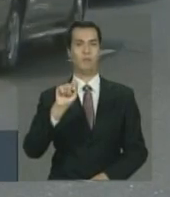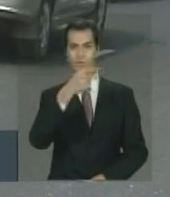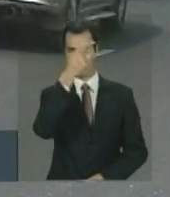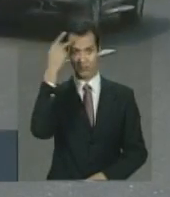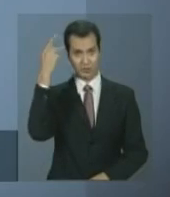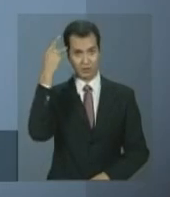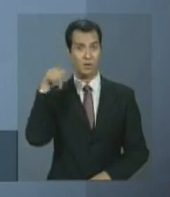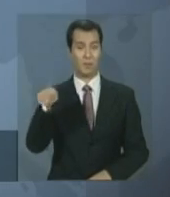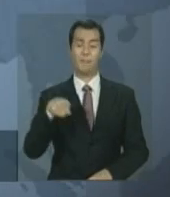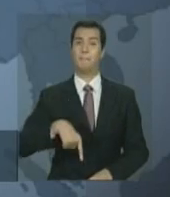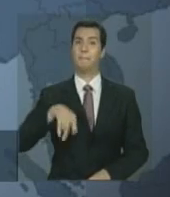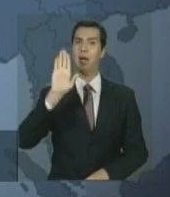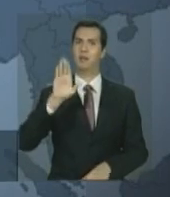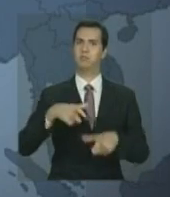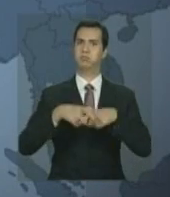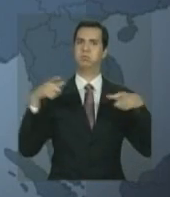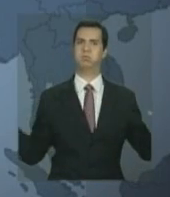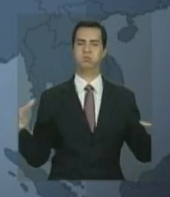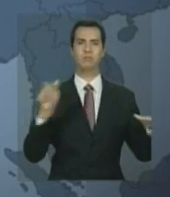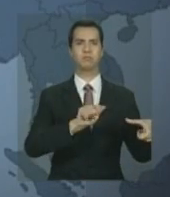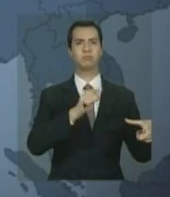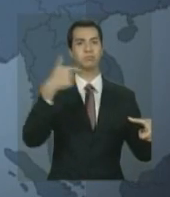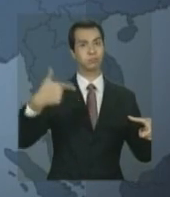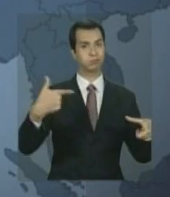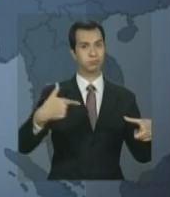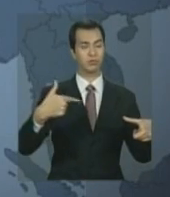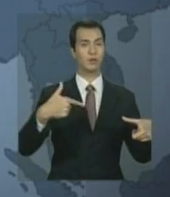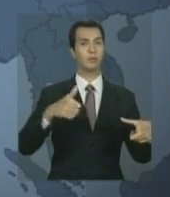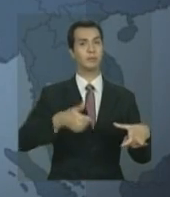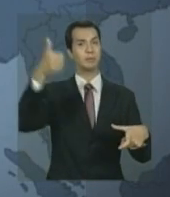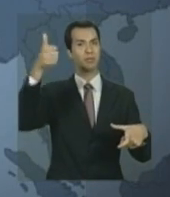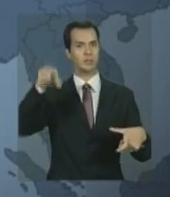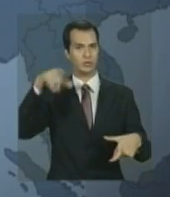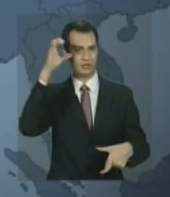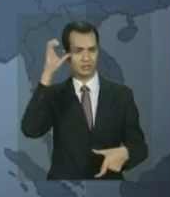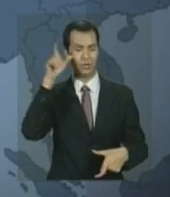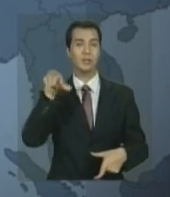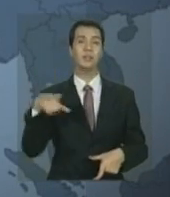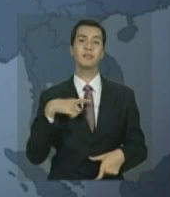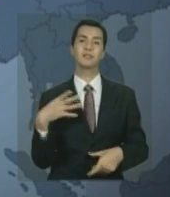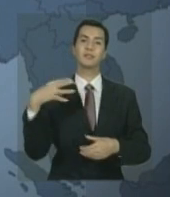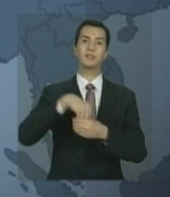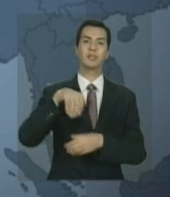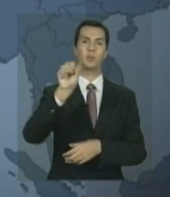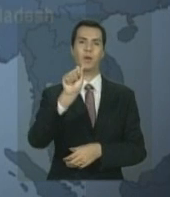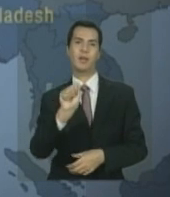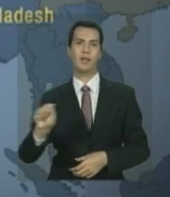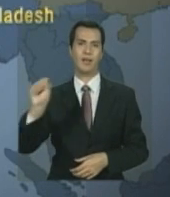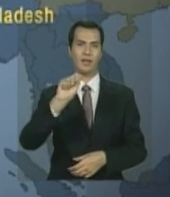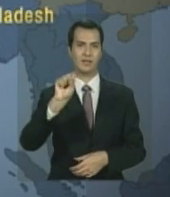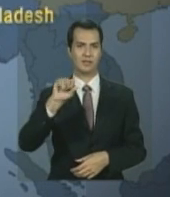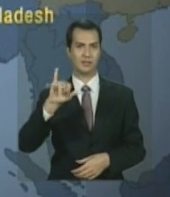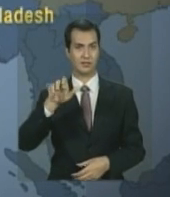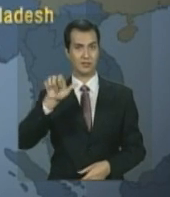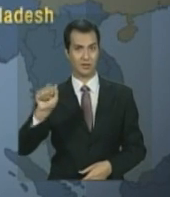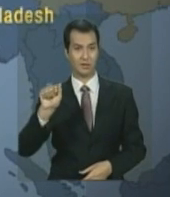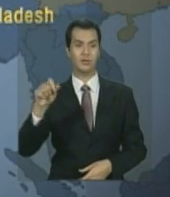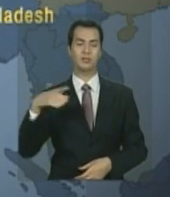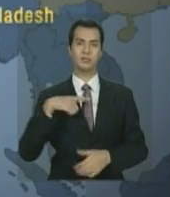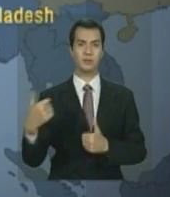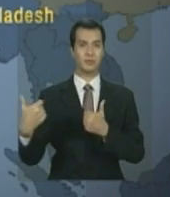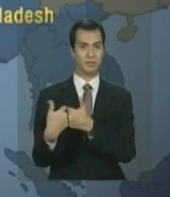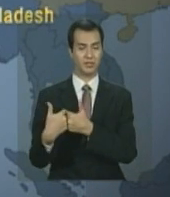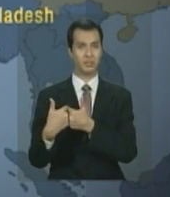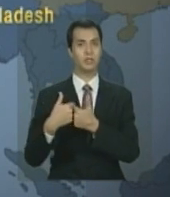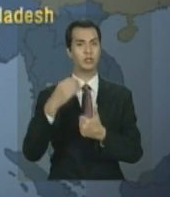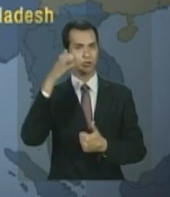apenas da China. Localizado na Ásia, o país ocupa quase 4 milhões de quilômetros quadrados. Tem como vizinhos a China e o